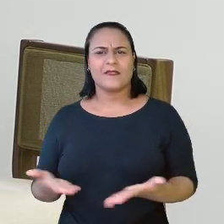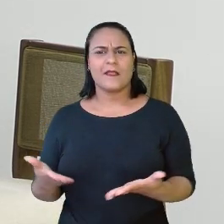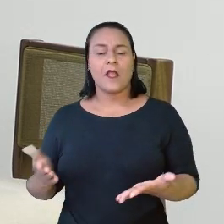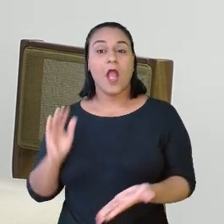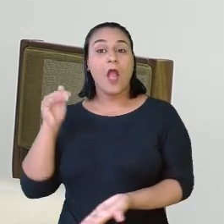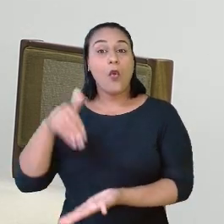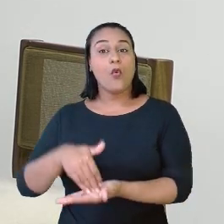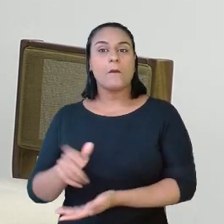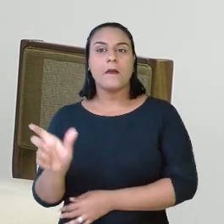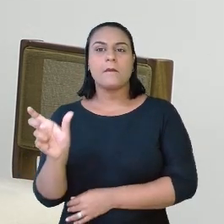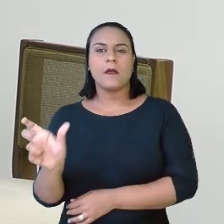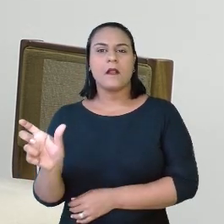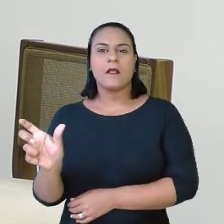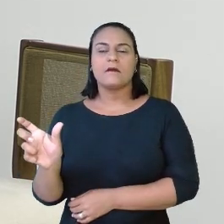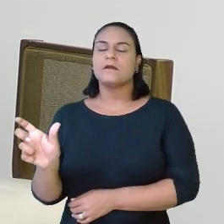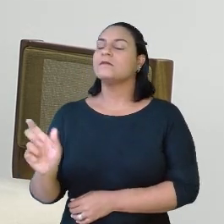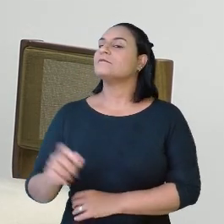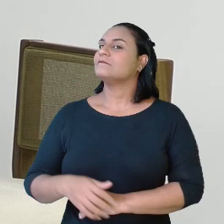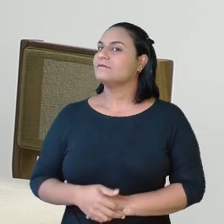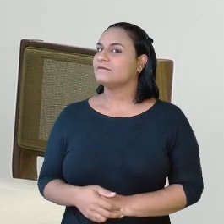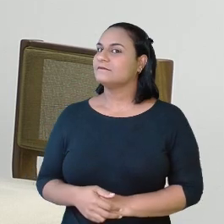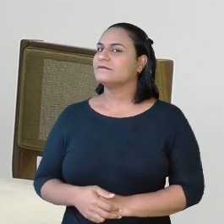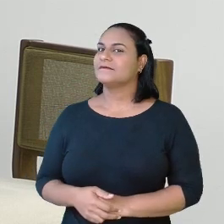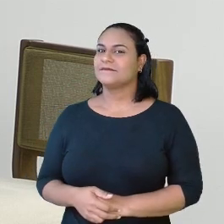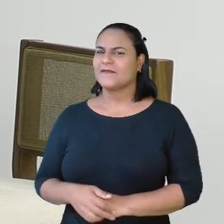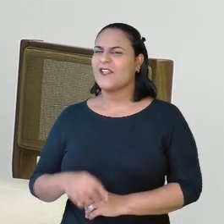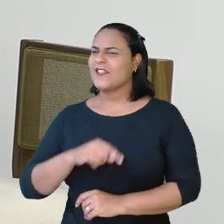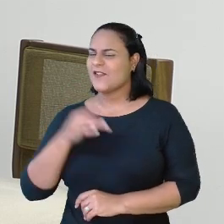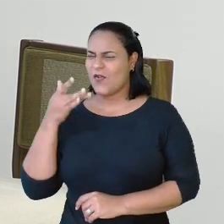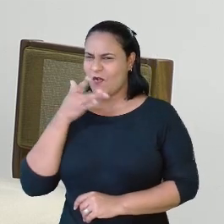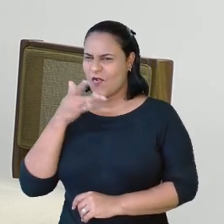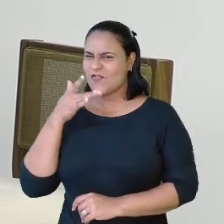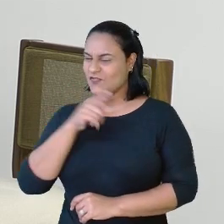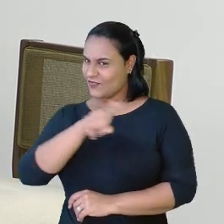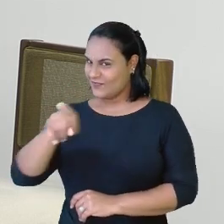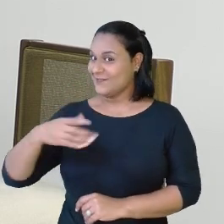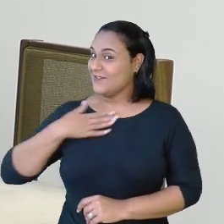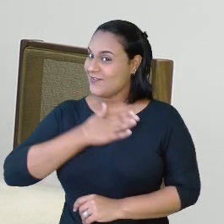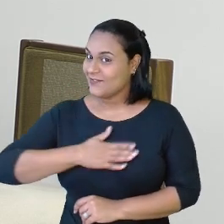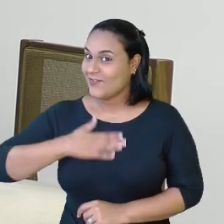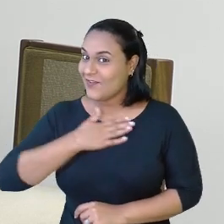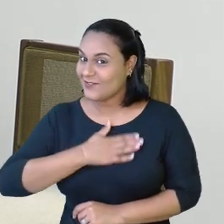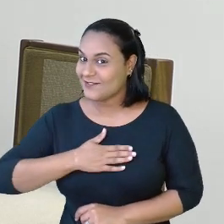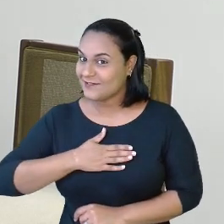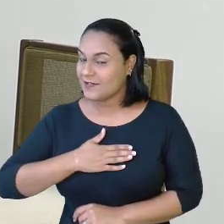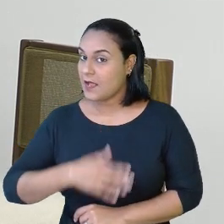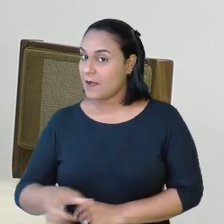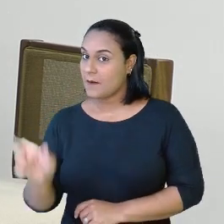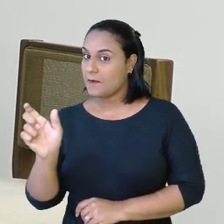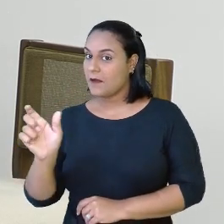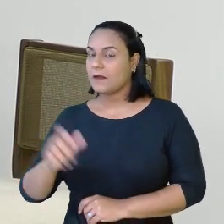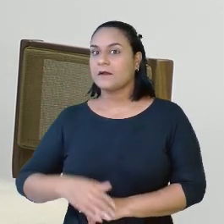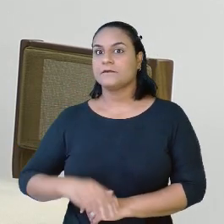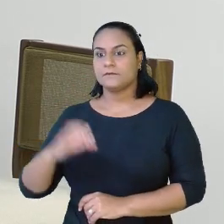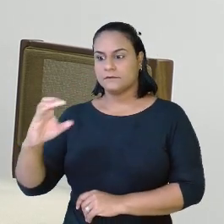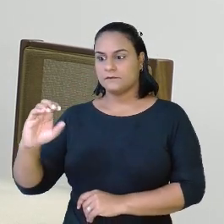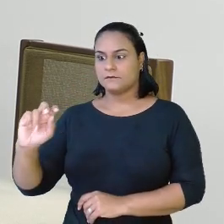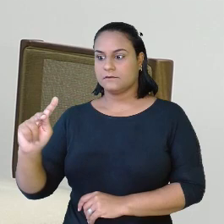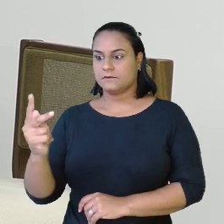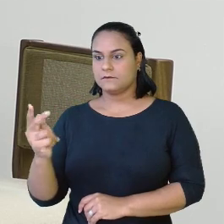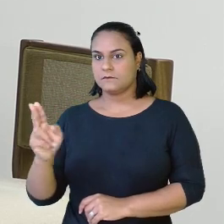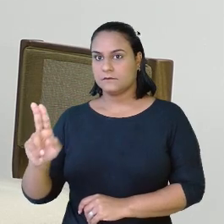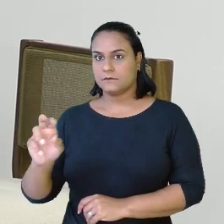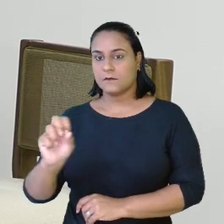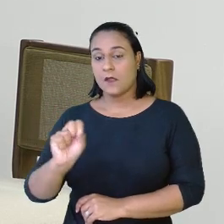última palavrinha, também é delicioso, tenho certeza que vocês gostam, que é a palavra churros.